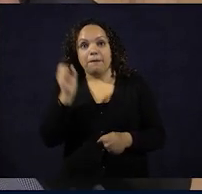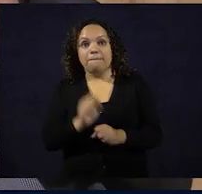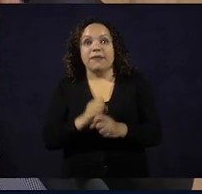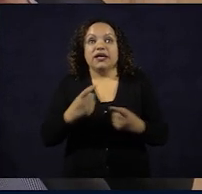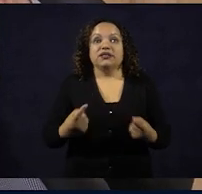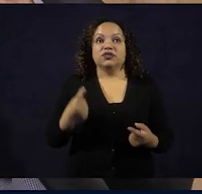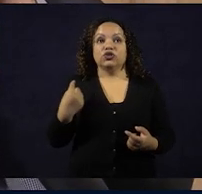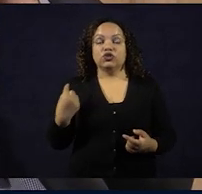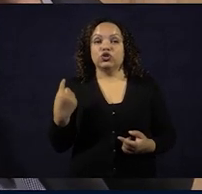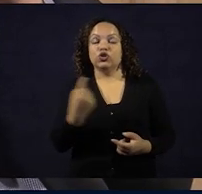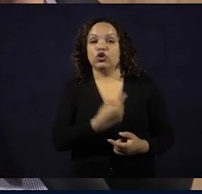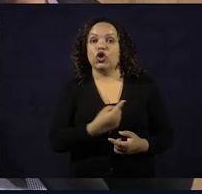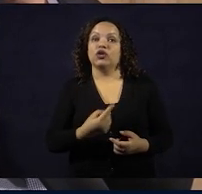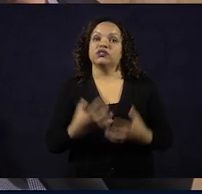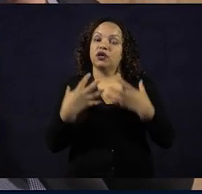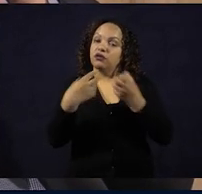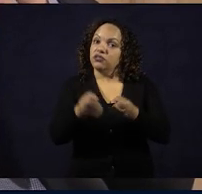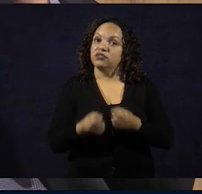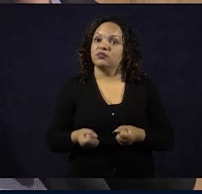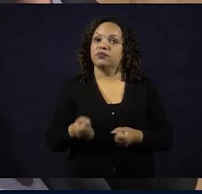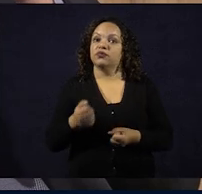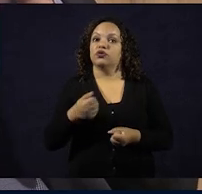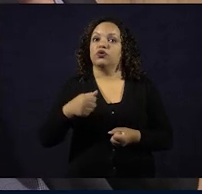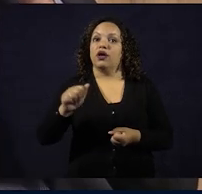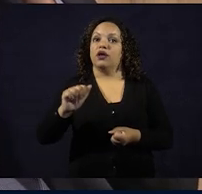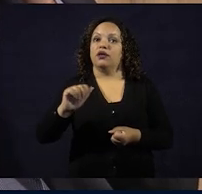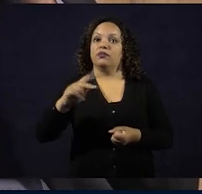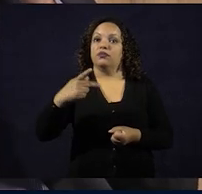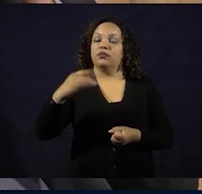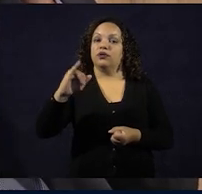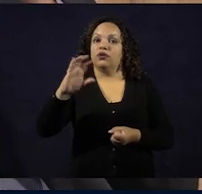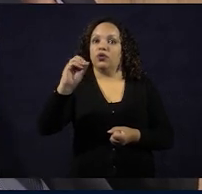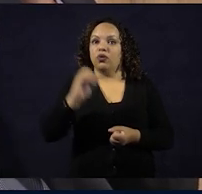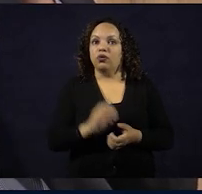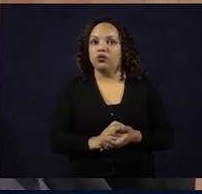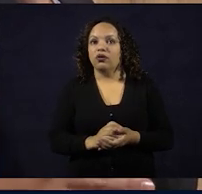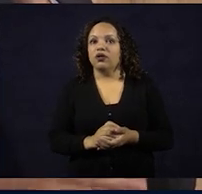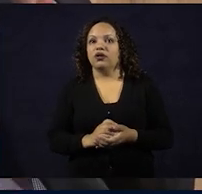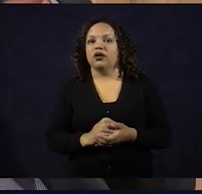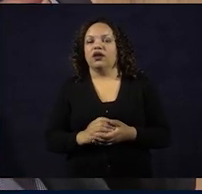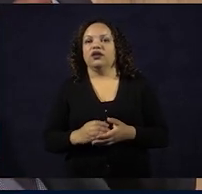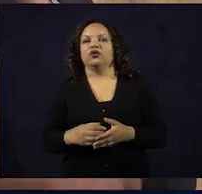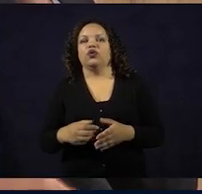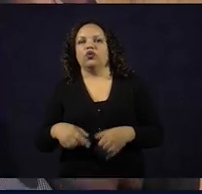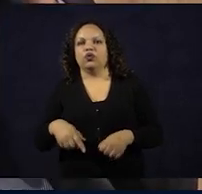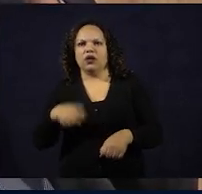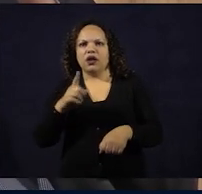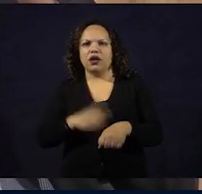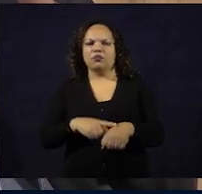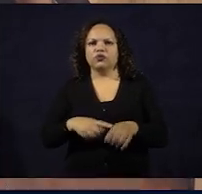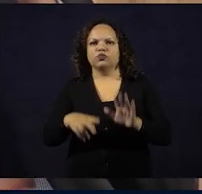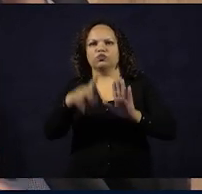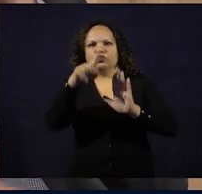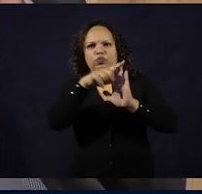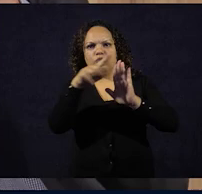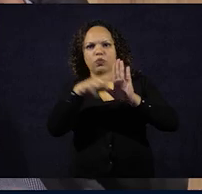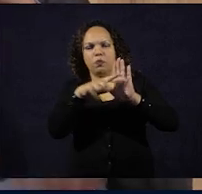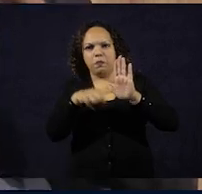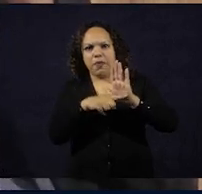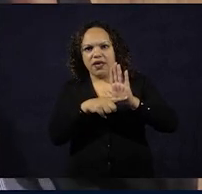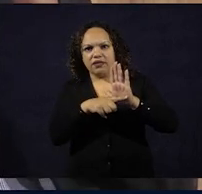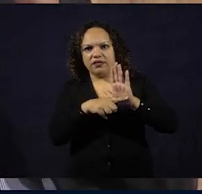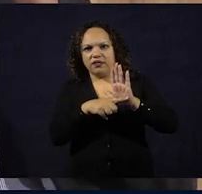a ipou e e pelo contrário tá a gente começou a colocar meta de ebiteda em toda